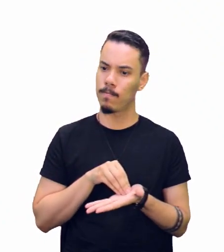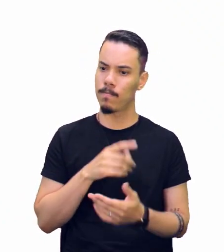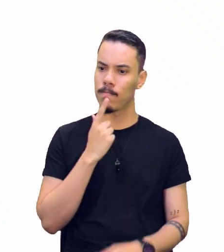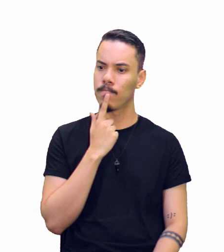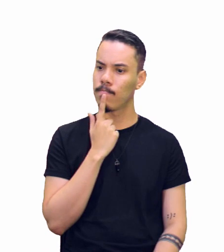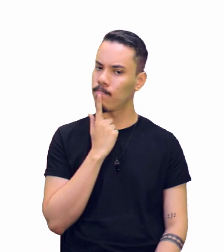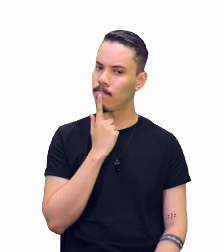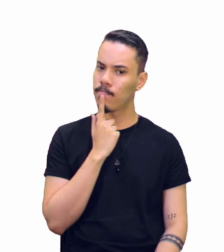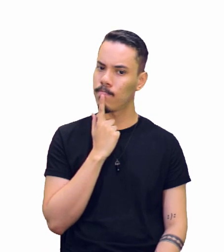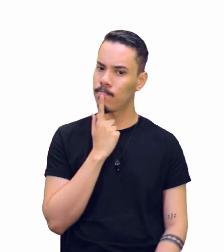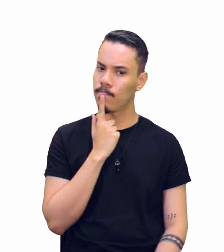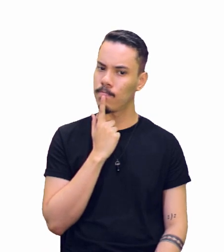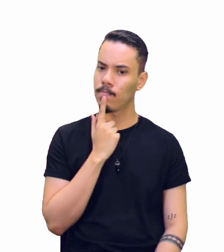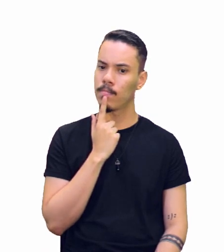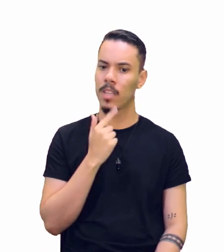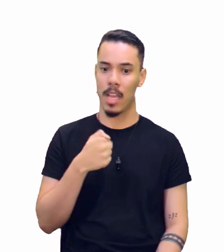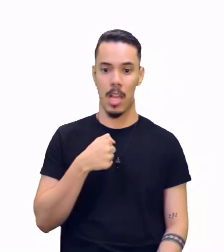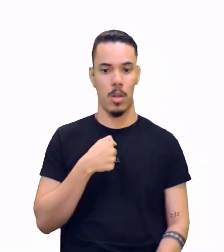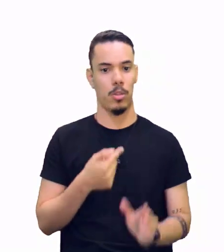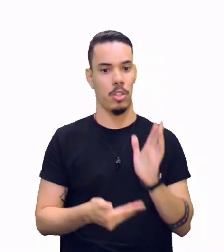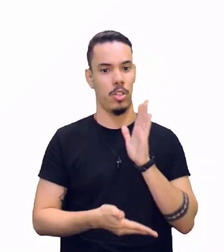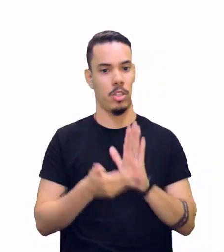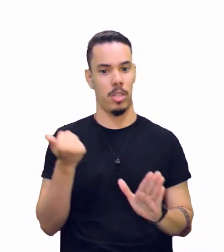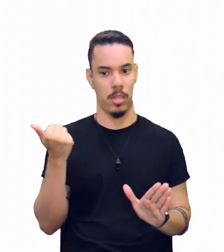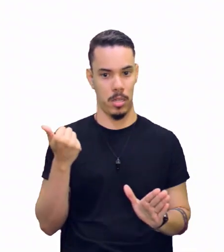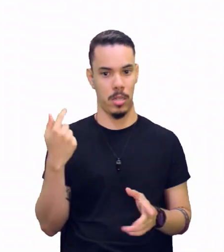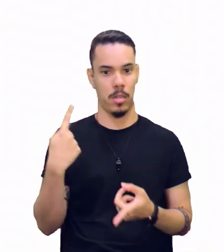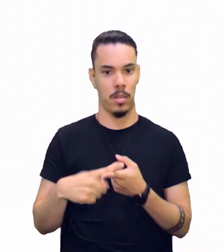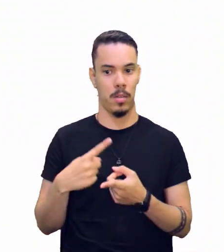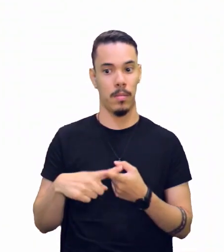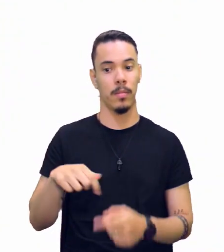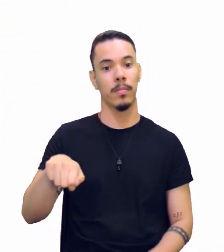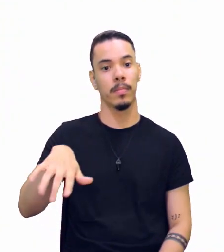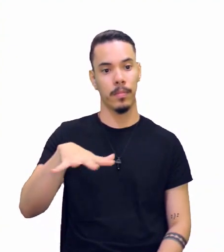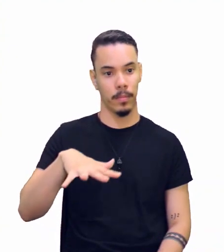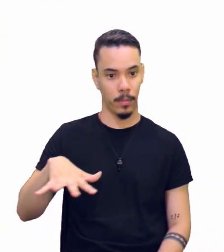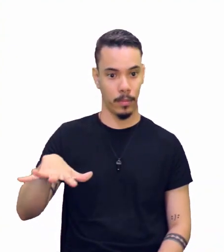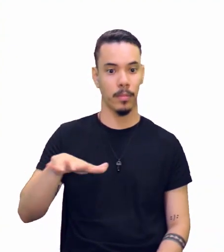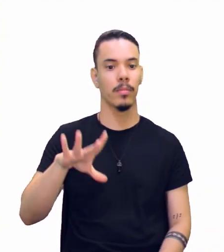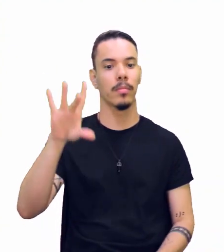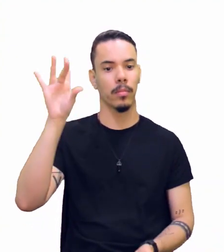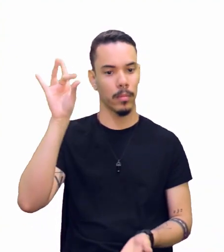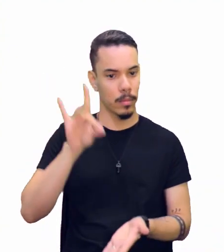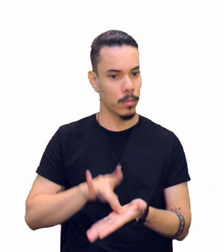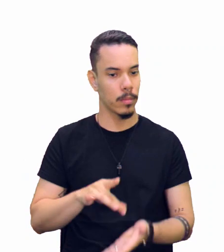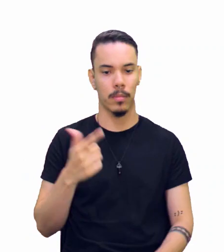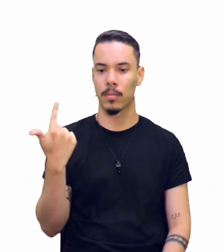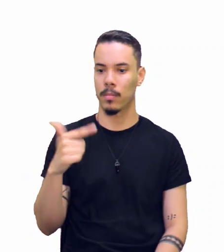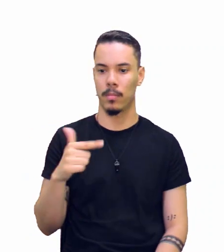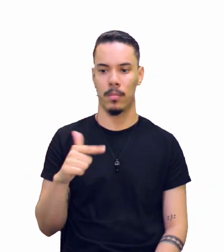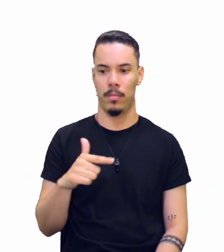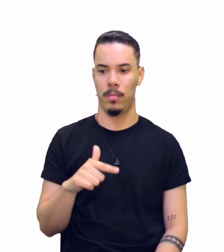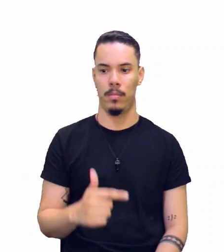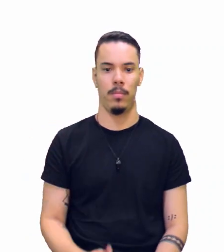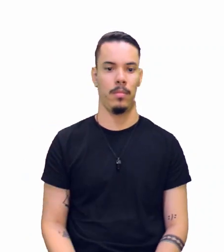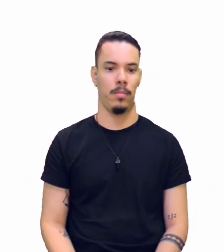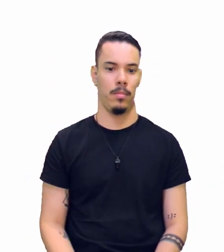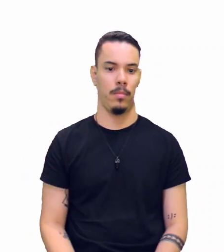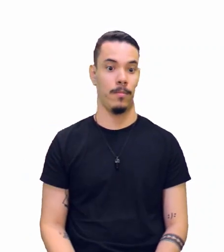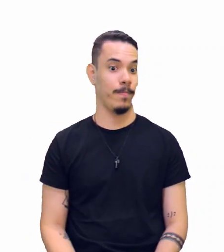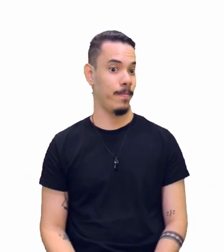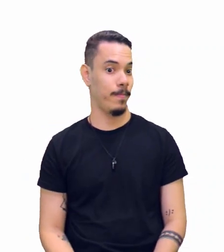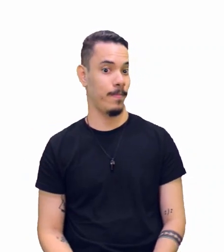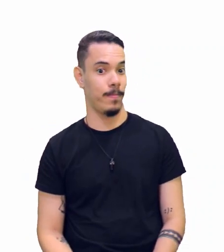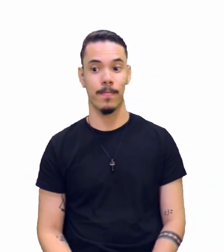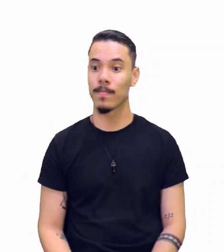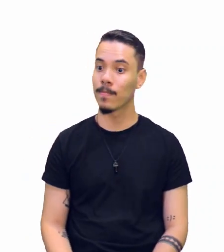propósito. Eu tirei ele porque nessa situação ele realmente não vem. Quem não